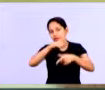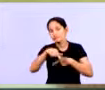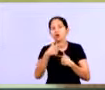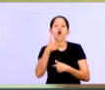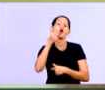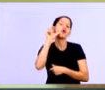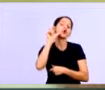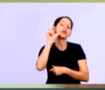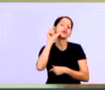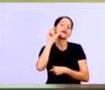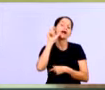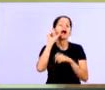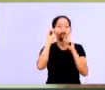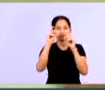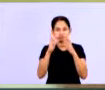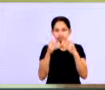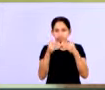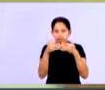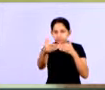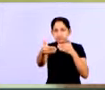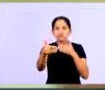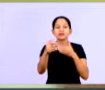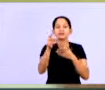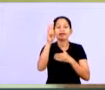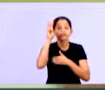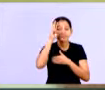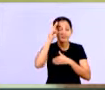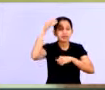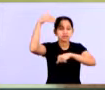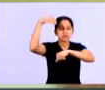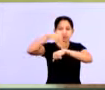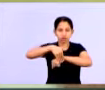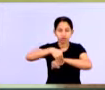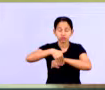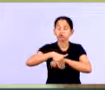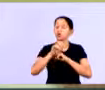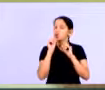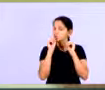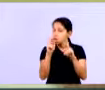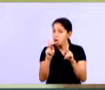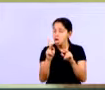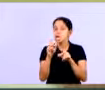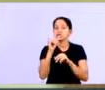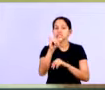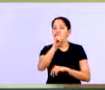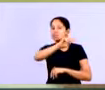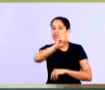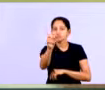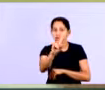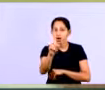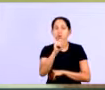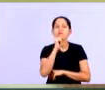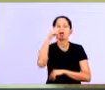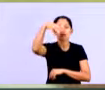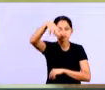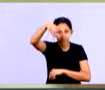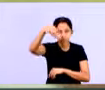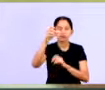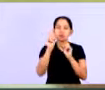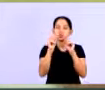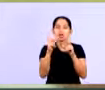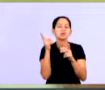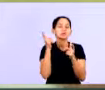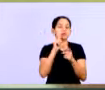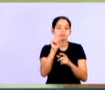ontem, e vai ficar reaberto até terça-feira à noite. Então, gente, se você não conseguiu postar a atividade porque ontem ficou sem energia, não